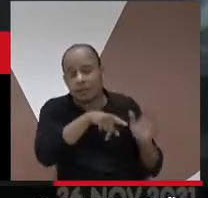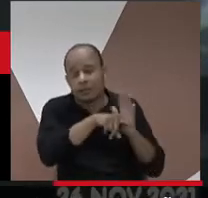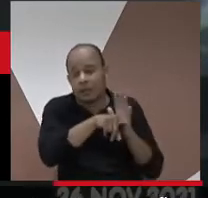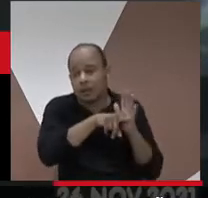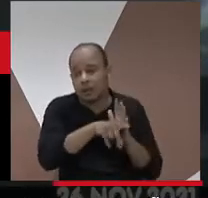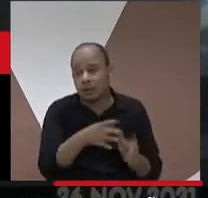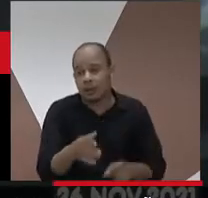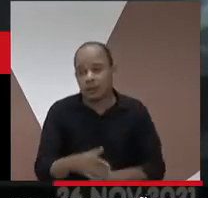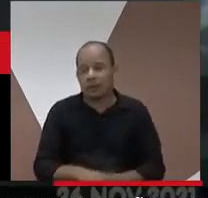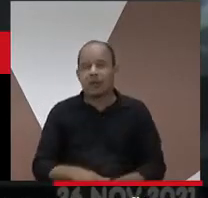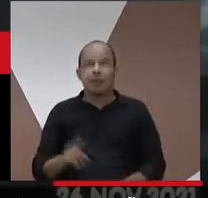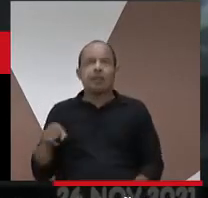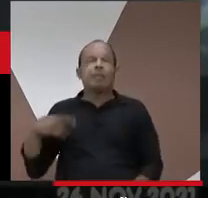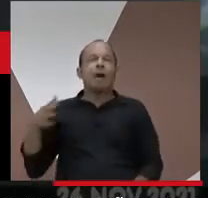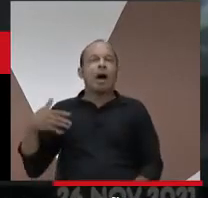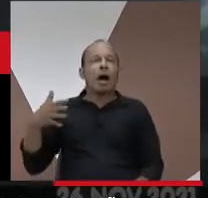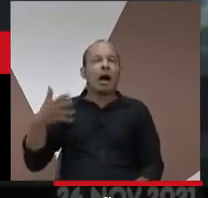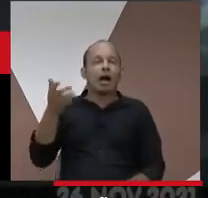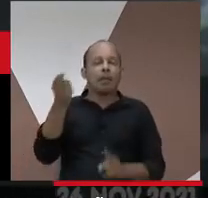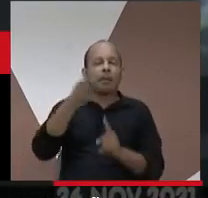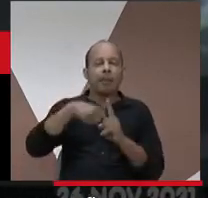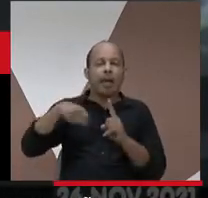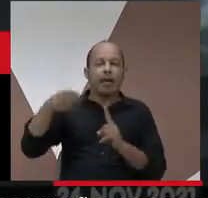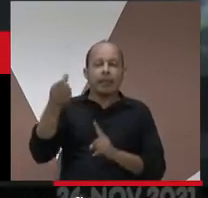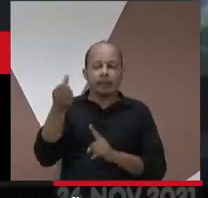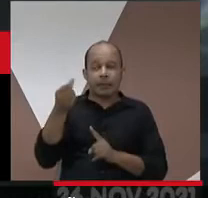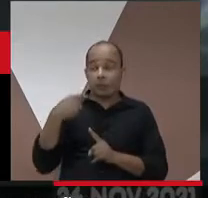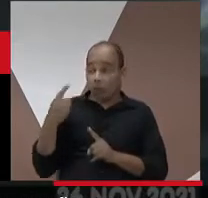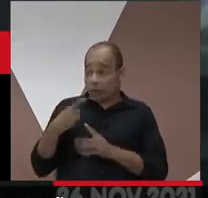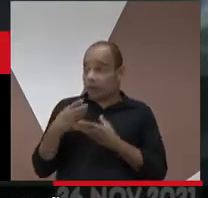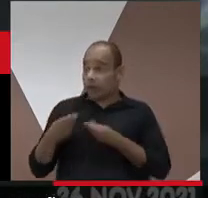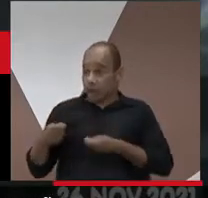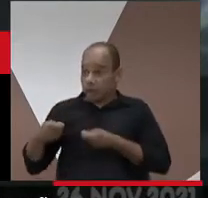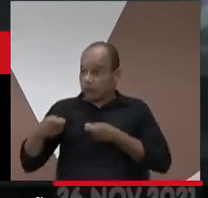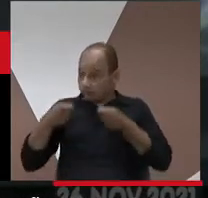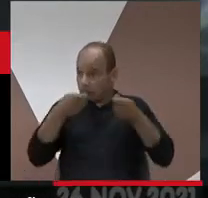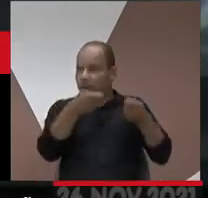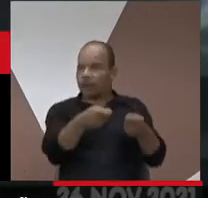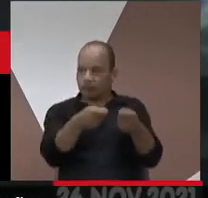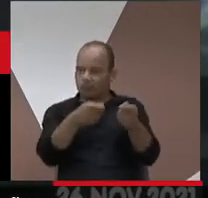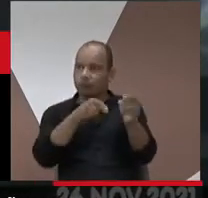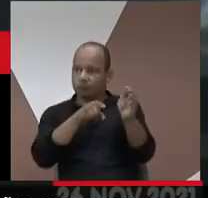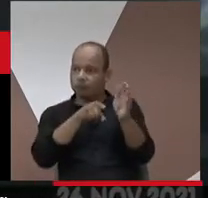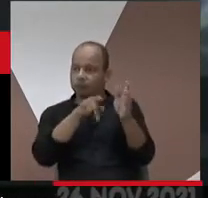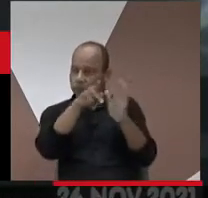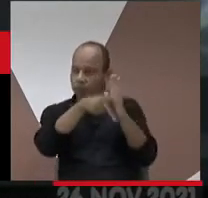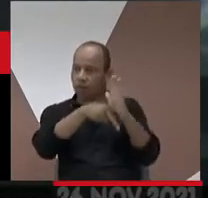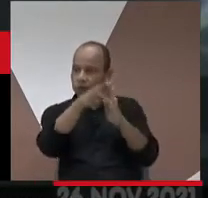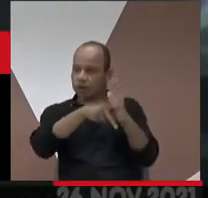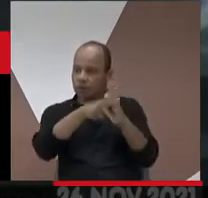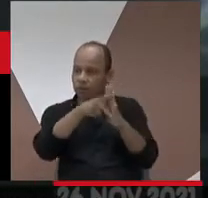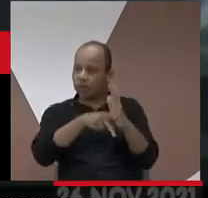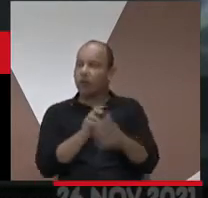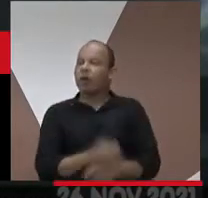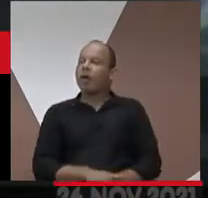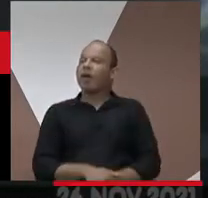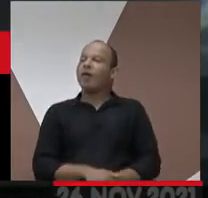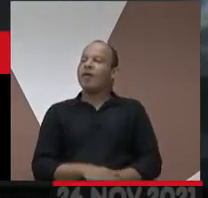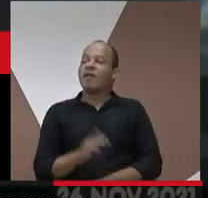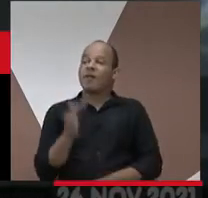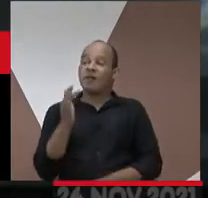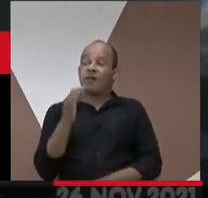estava pronta, porque nós entregamos em fevereiro, foi em 15 de novembro que foi publicado